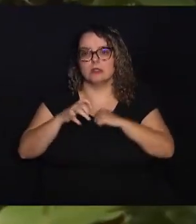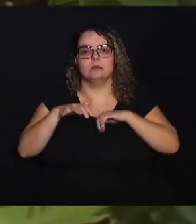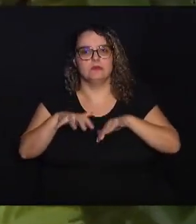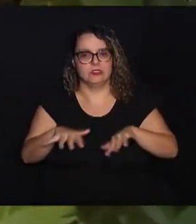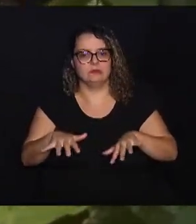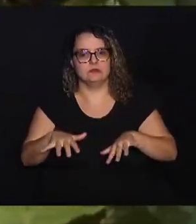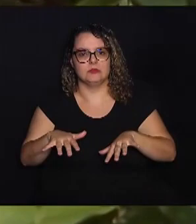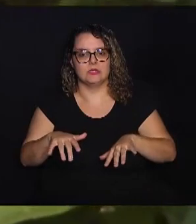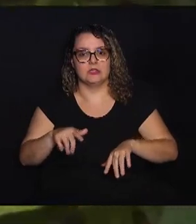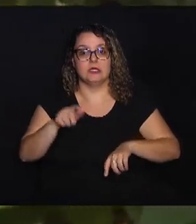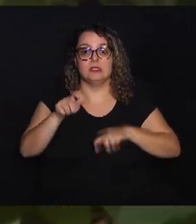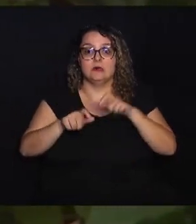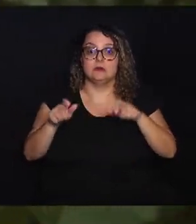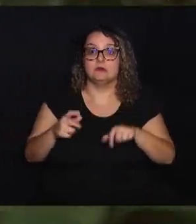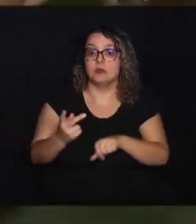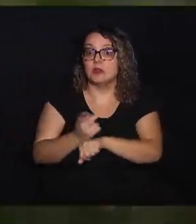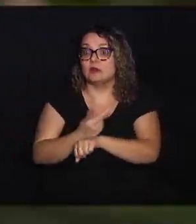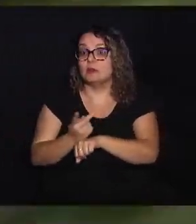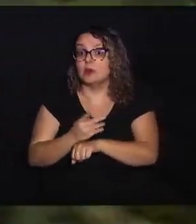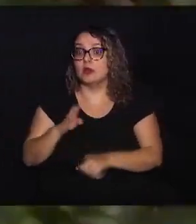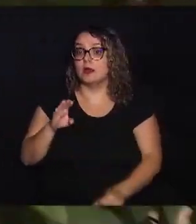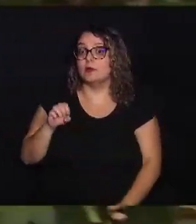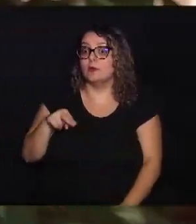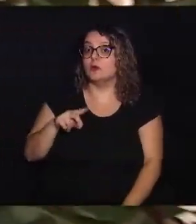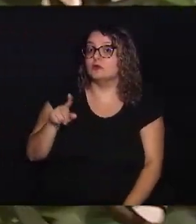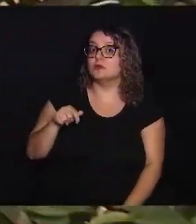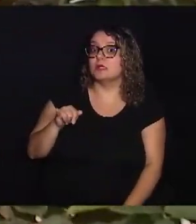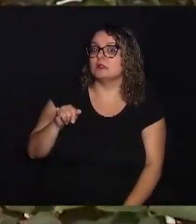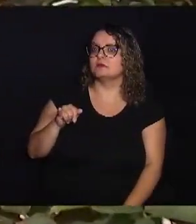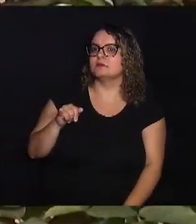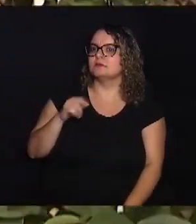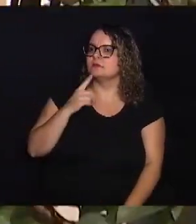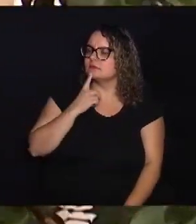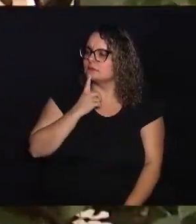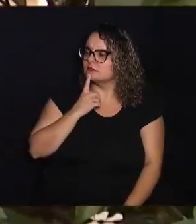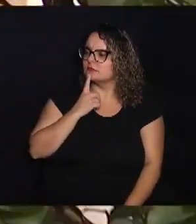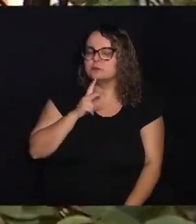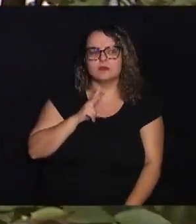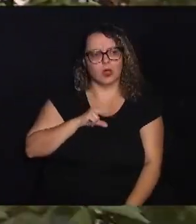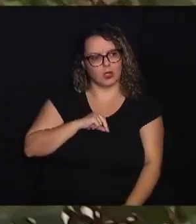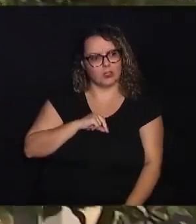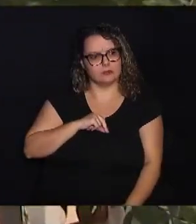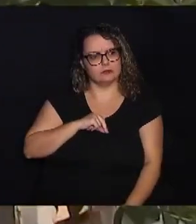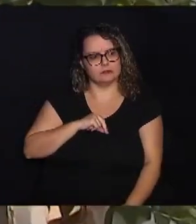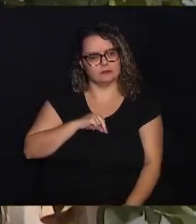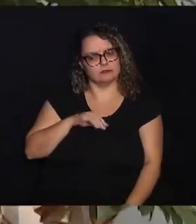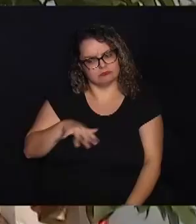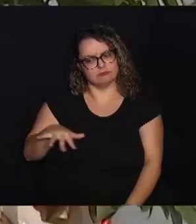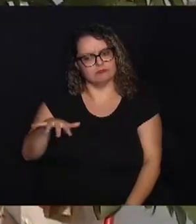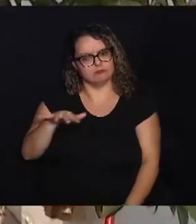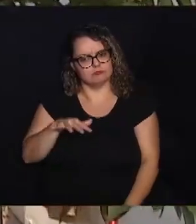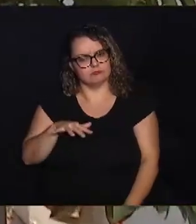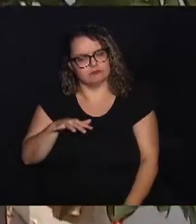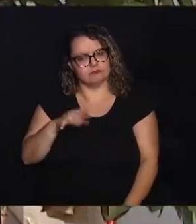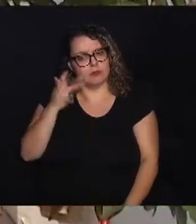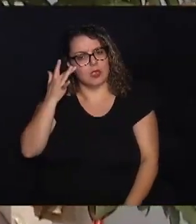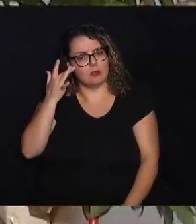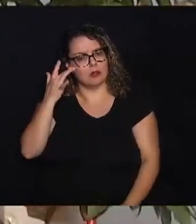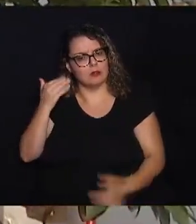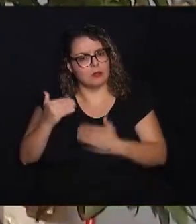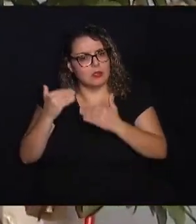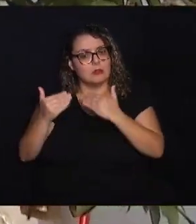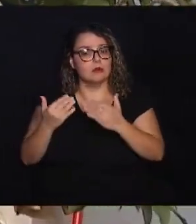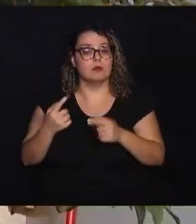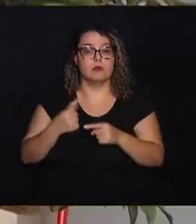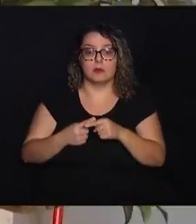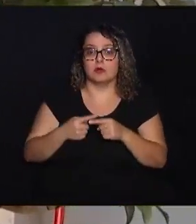as pessoas também começaram a procurar bonsai. Eu falei, puxa, que interessante, né? Mercado, eu comecei a amadurecer essa ideia, né? Porque